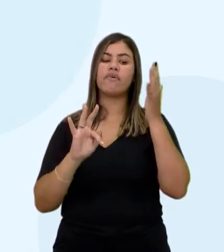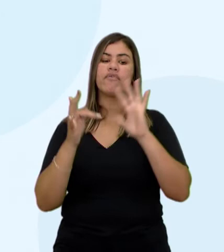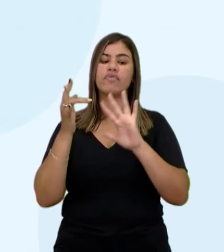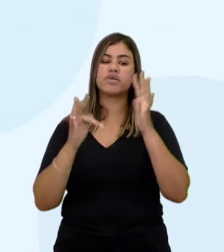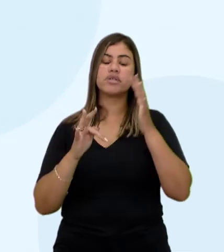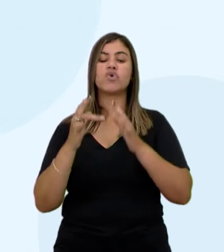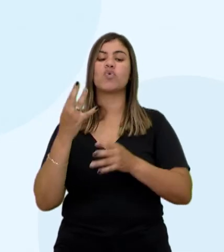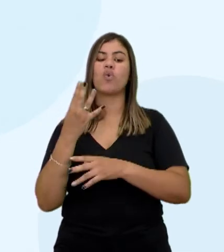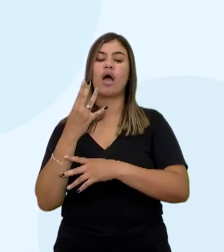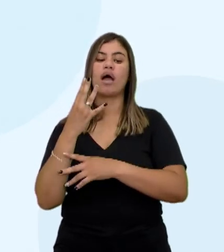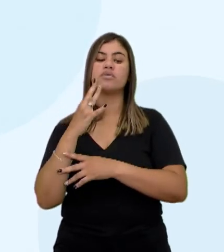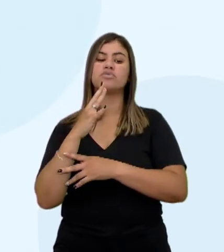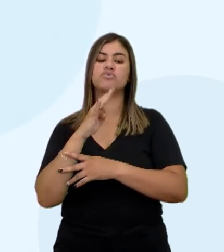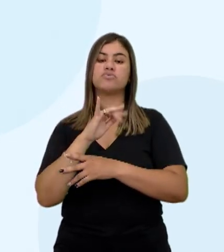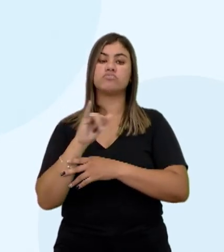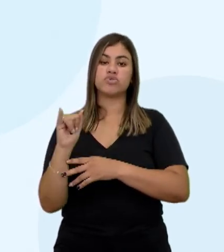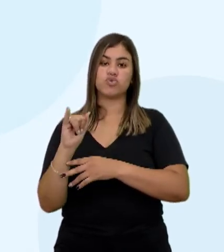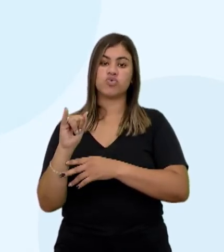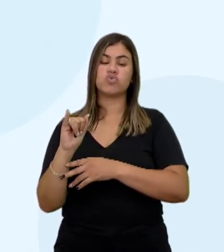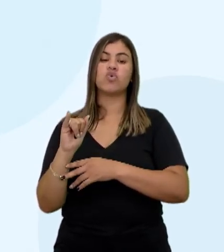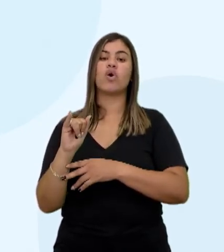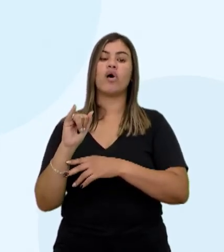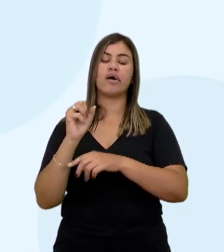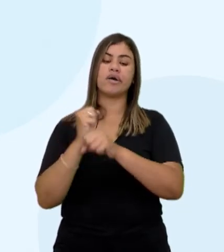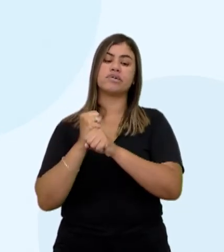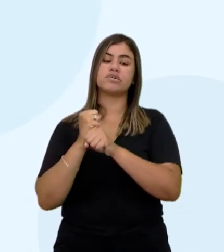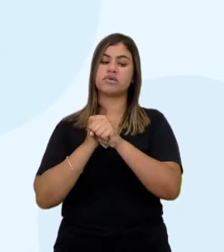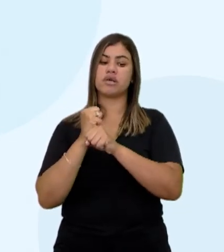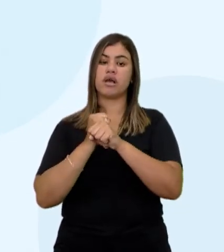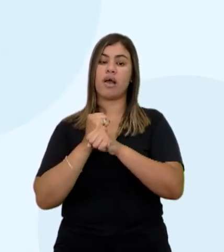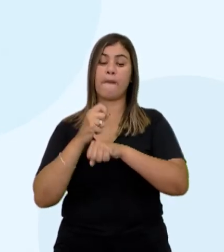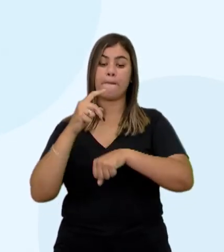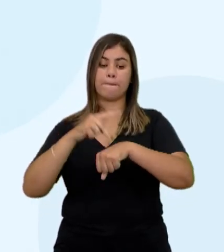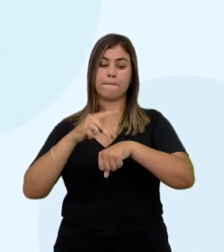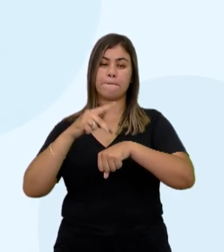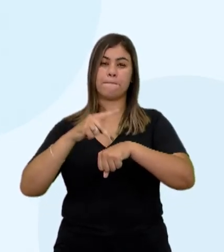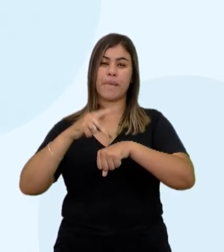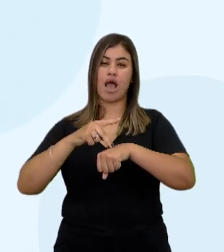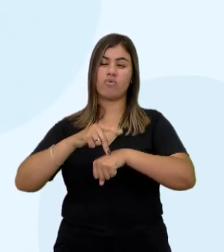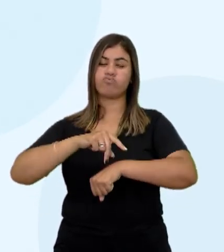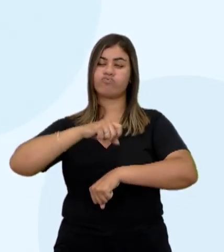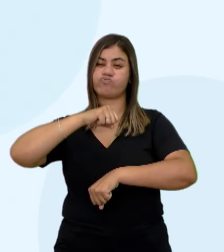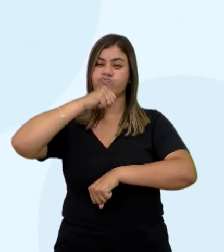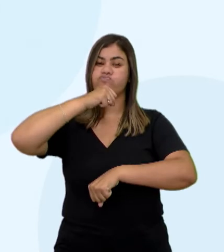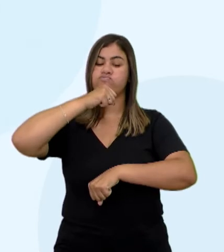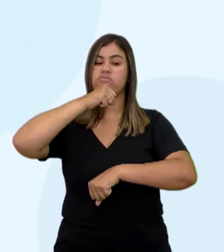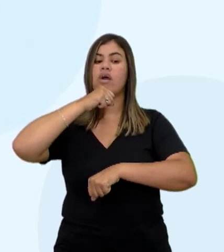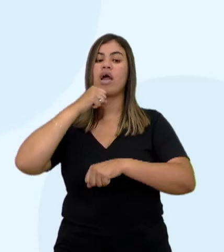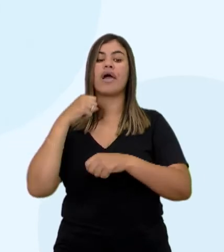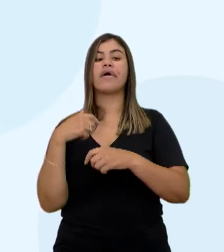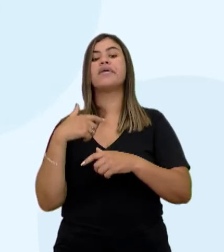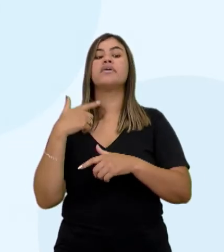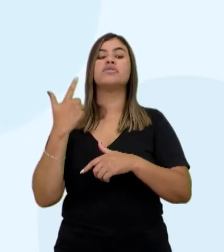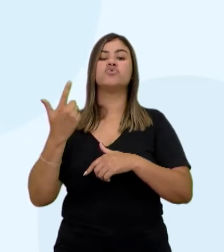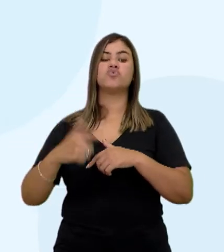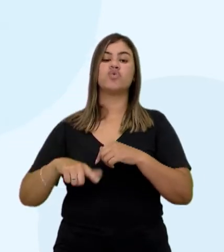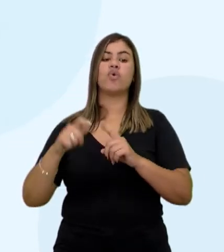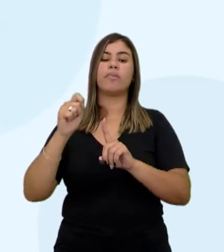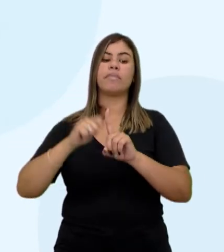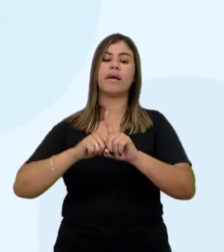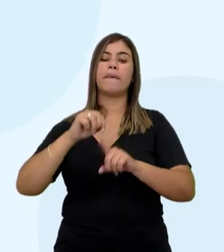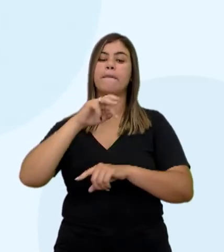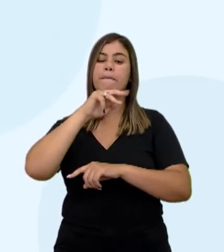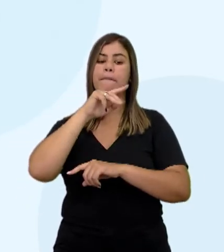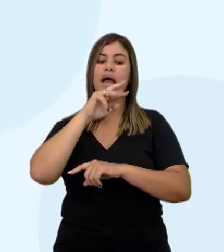de anos, o surgimento das rochas mais antigas que se conhece. Aí em março ele apresenta lá 3,8 bilhões de anos,